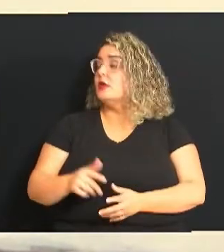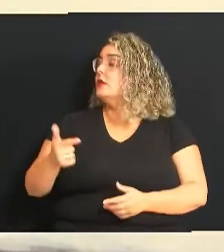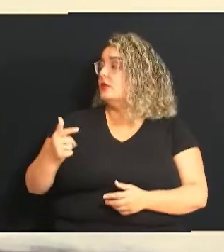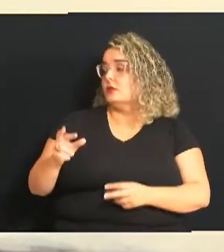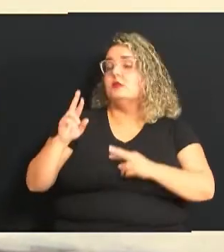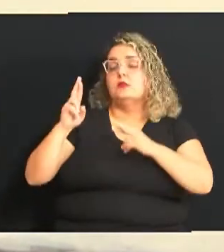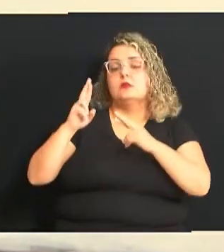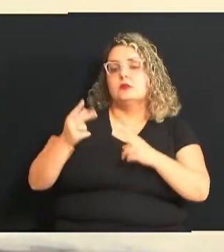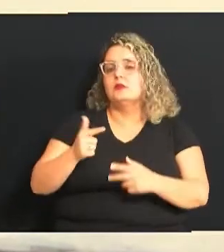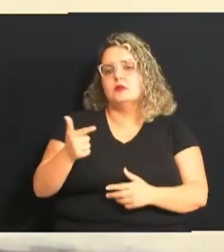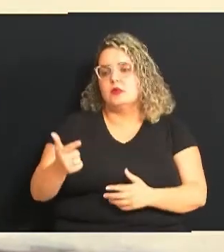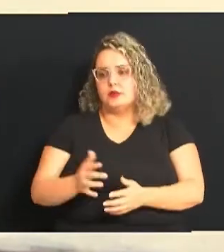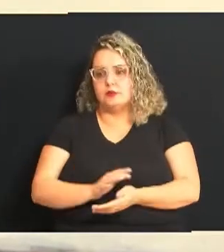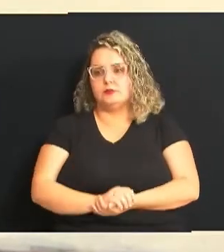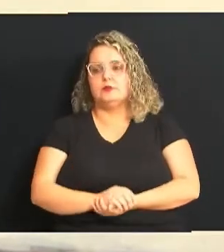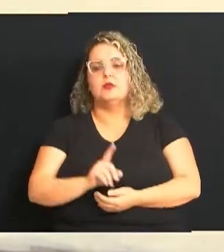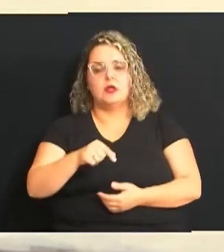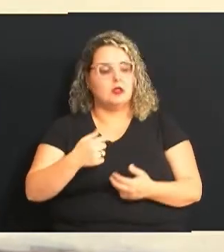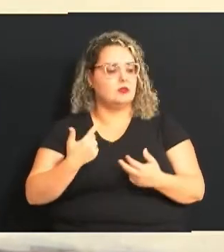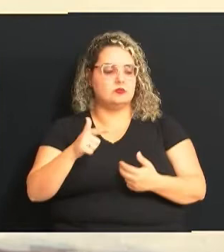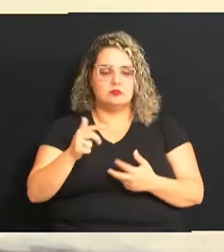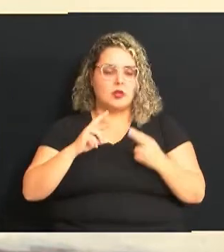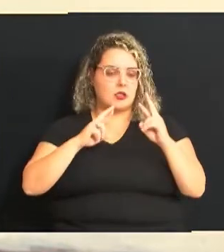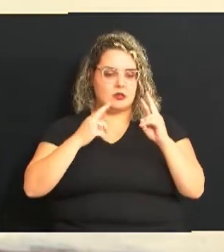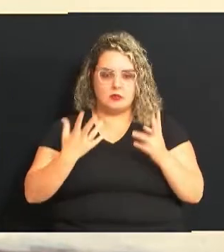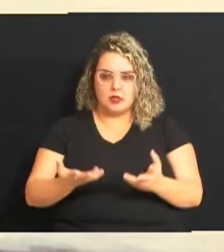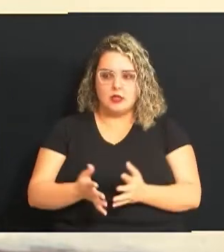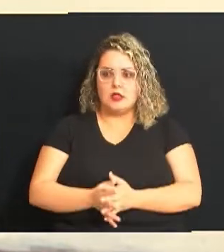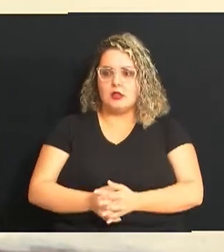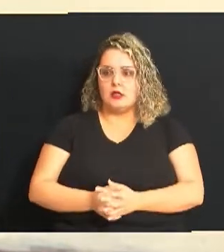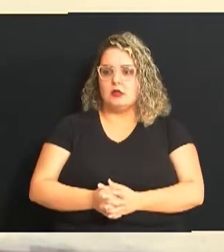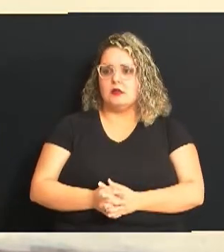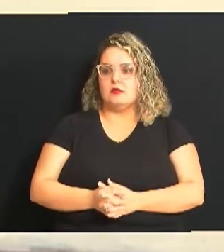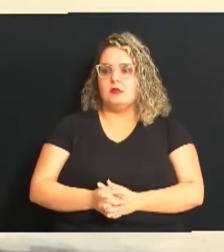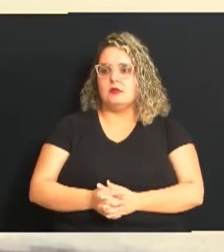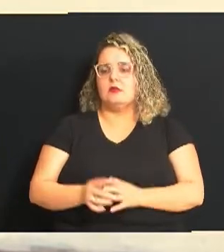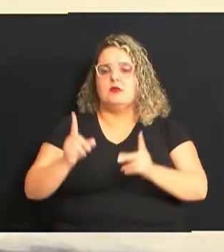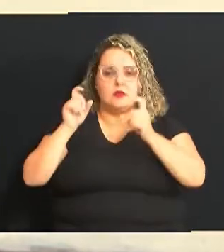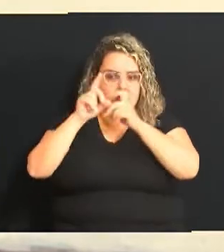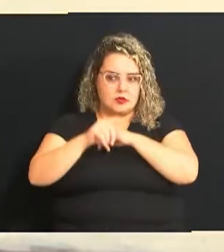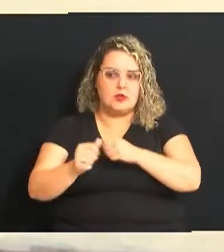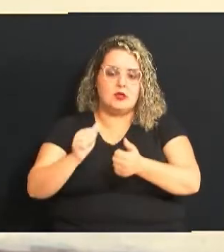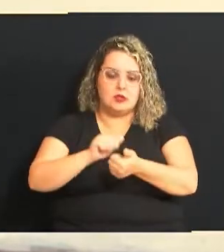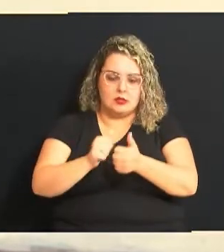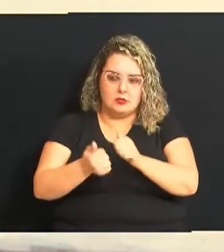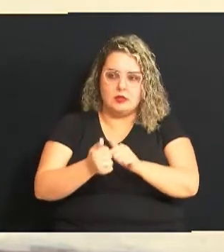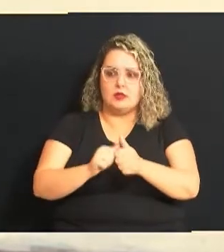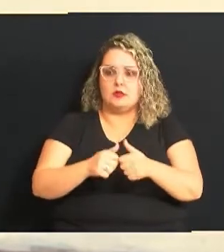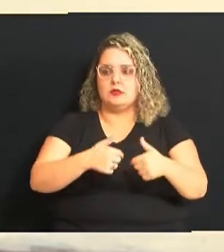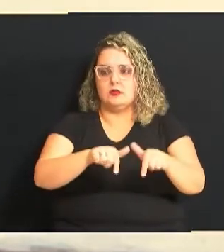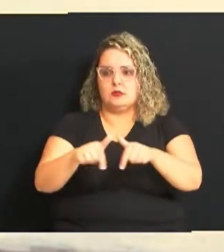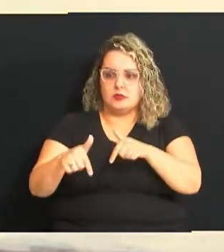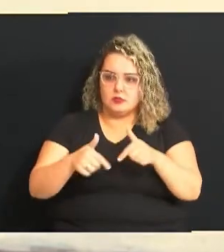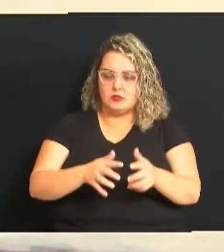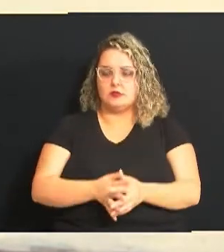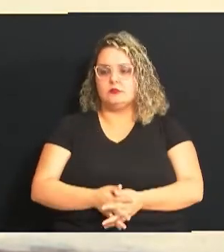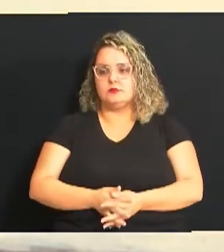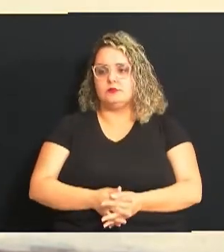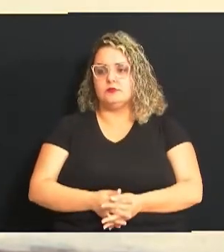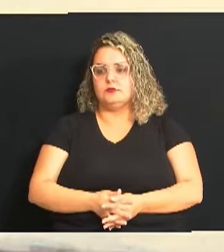mais expectativa. Então fica difícil a recolocação dessas pessoas no trabalho.